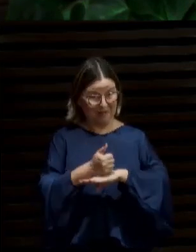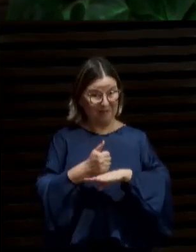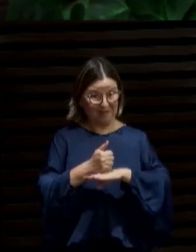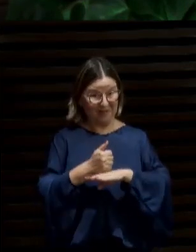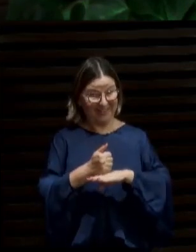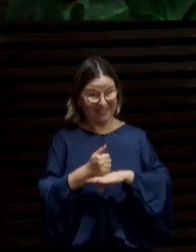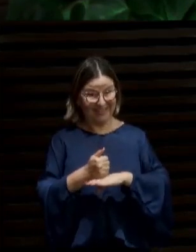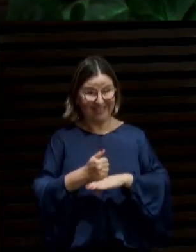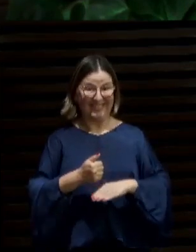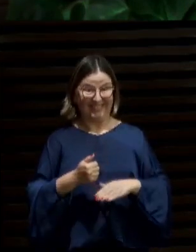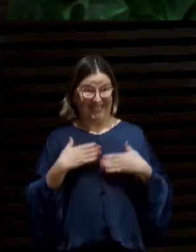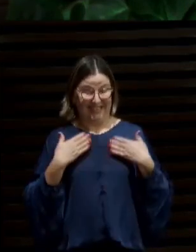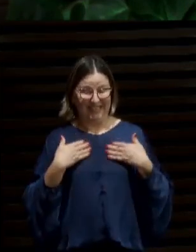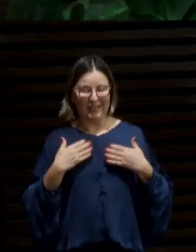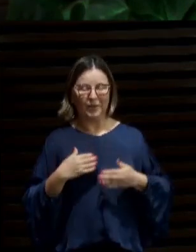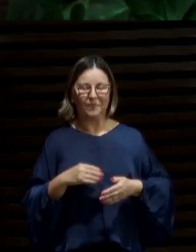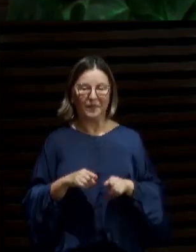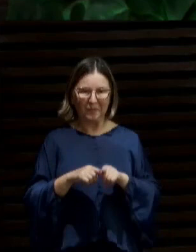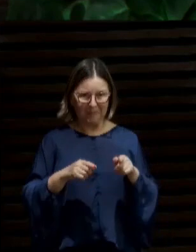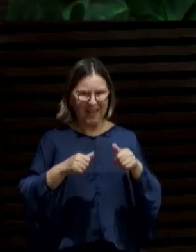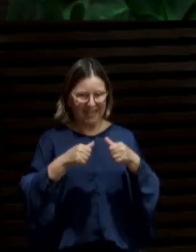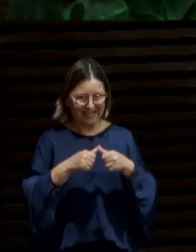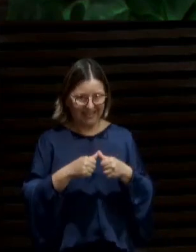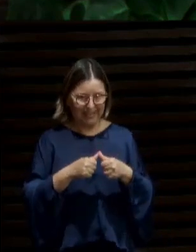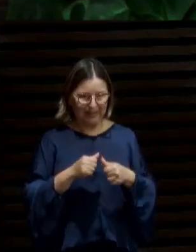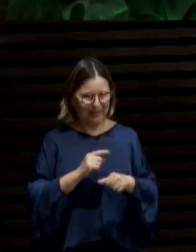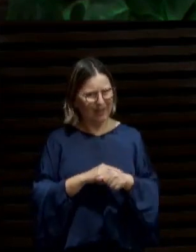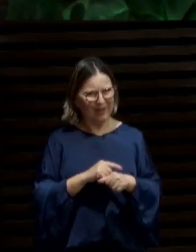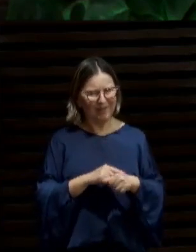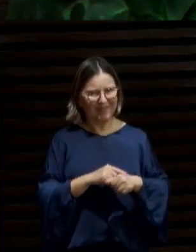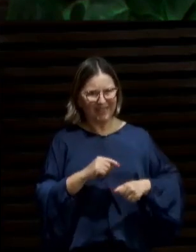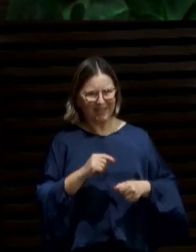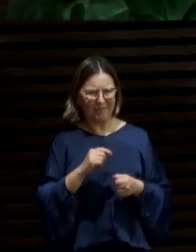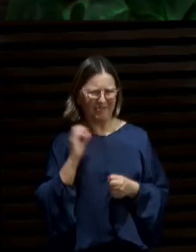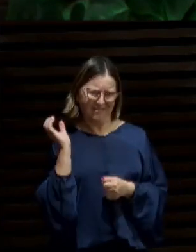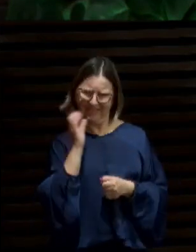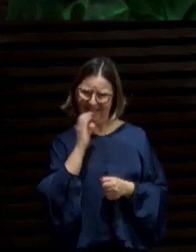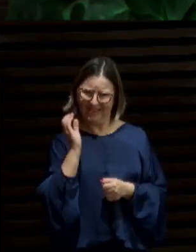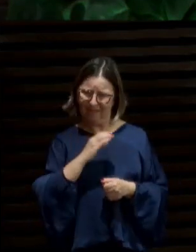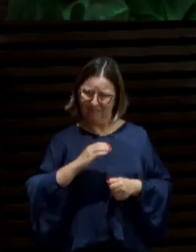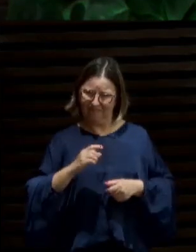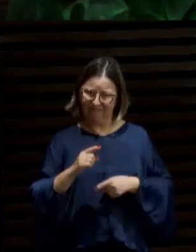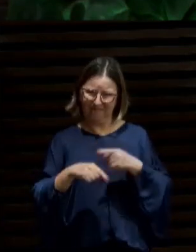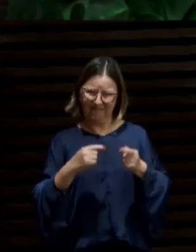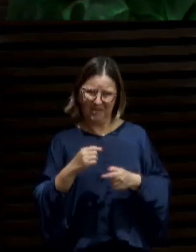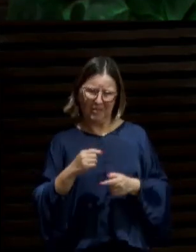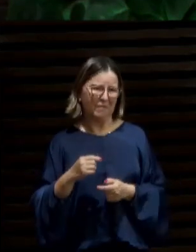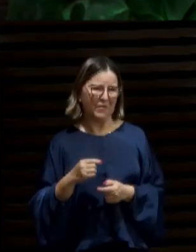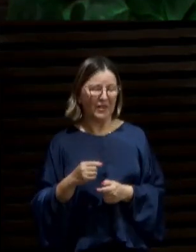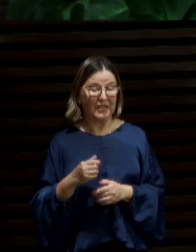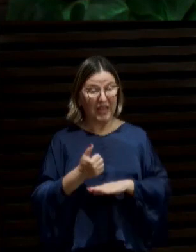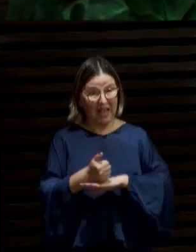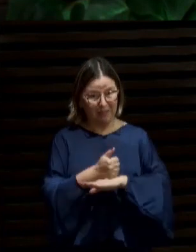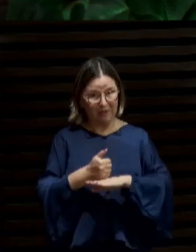de validade, também tem, daqui a pouco, entra num processo de frustração. As profissões,